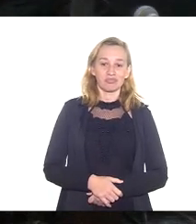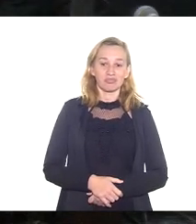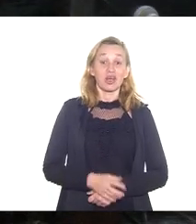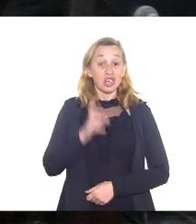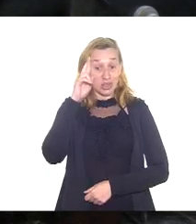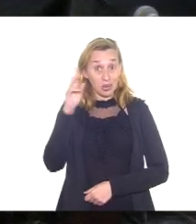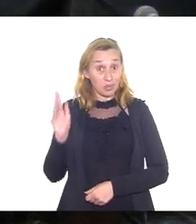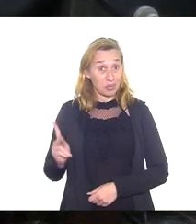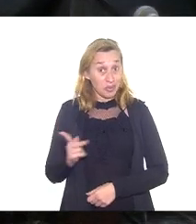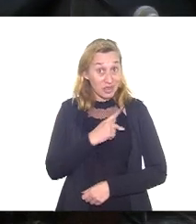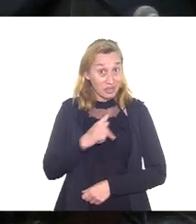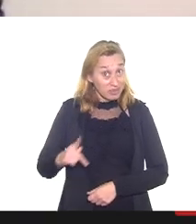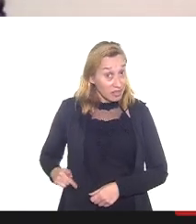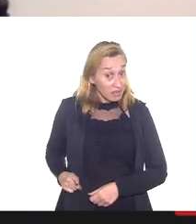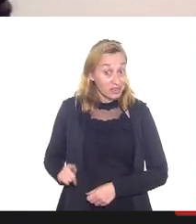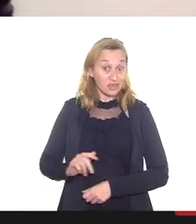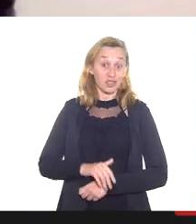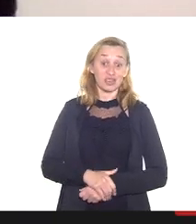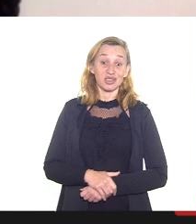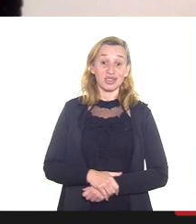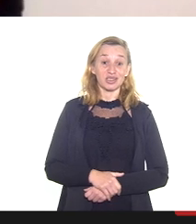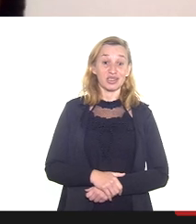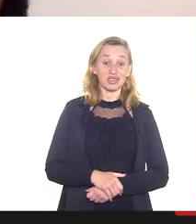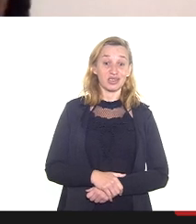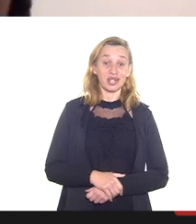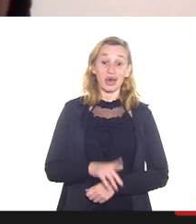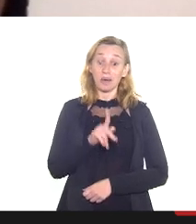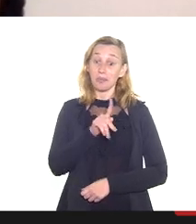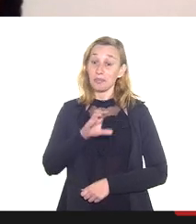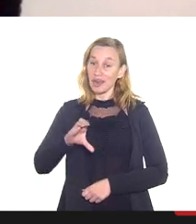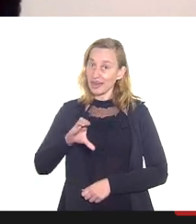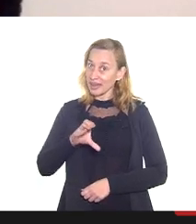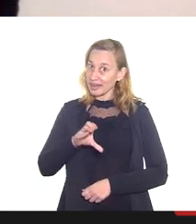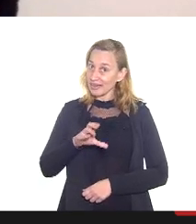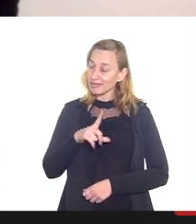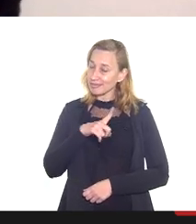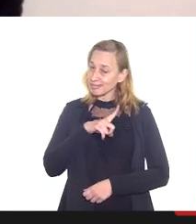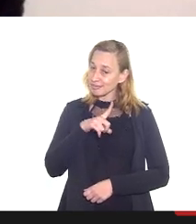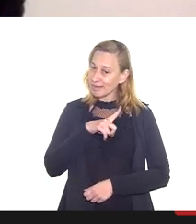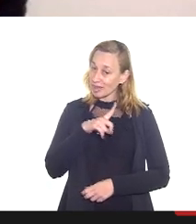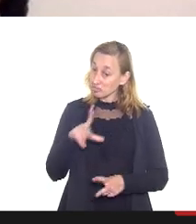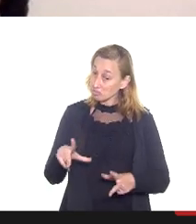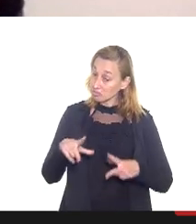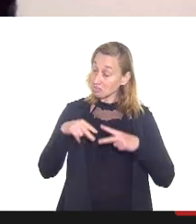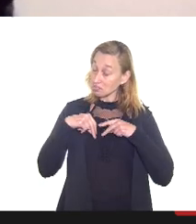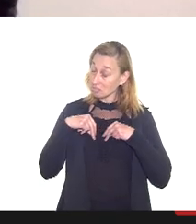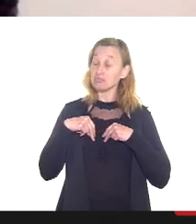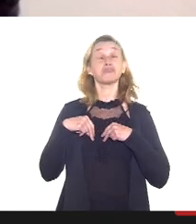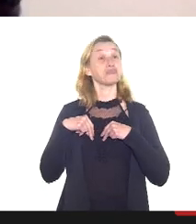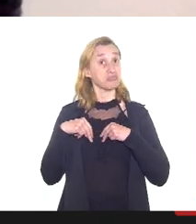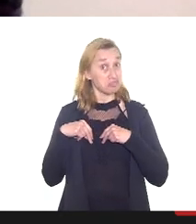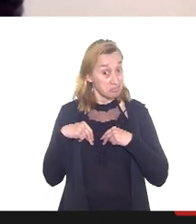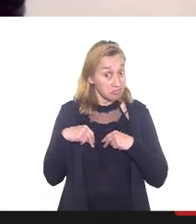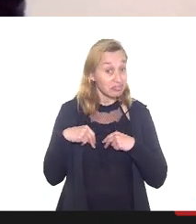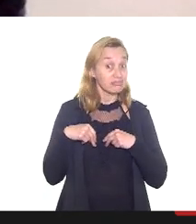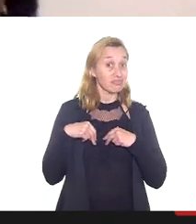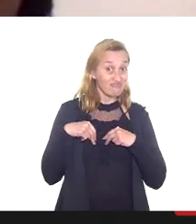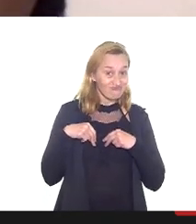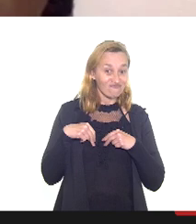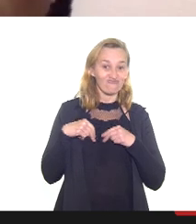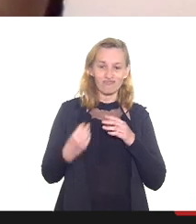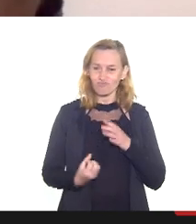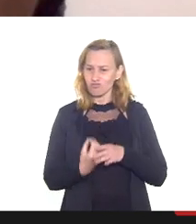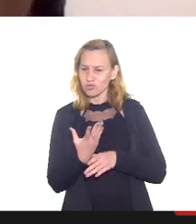Senhor presidente, a presente PEC, ela tem bastante mérito, ela amplia e cria